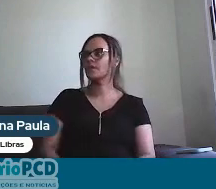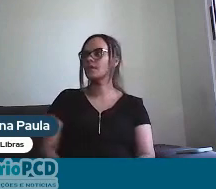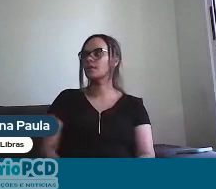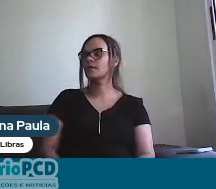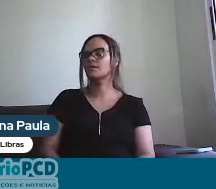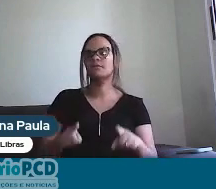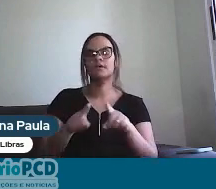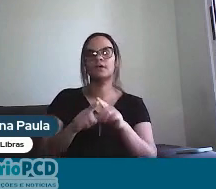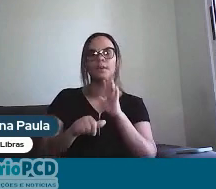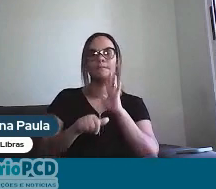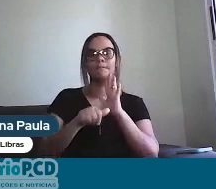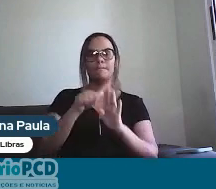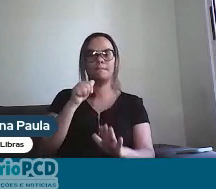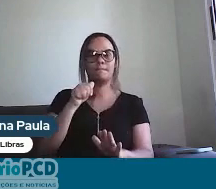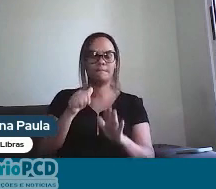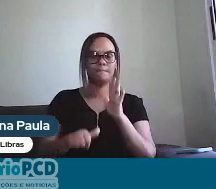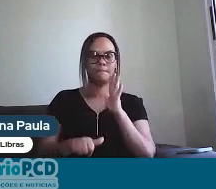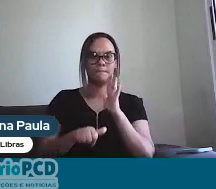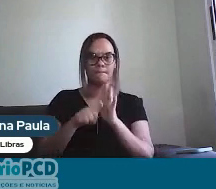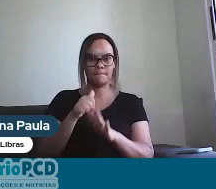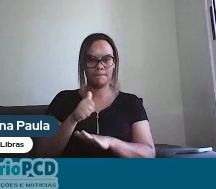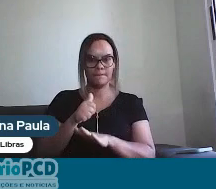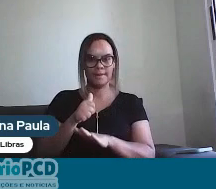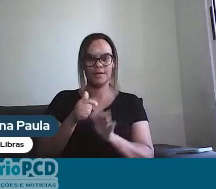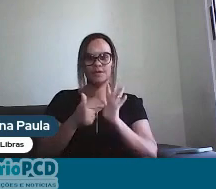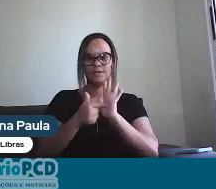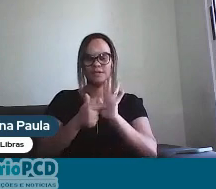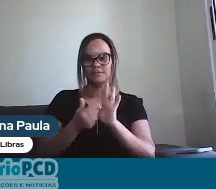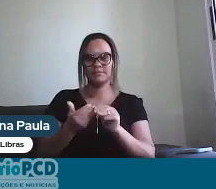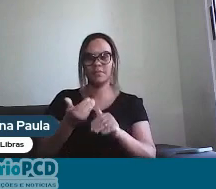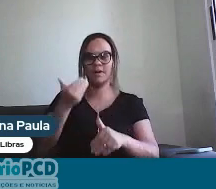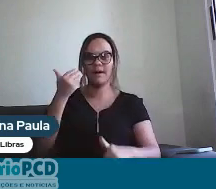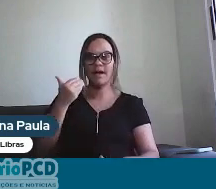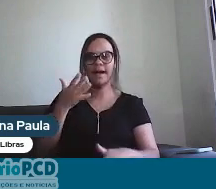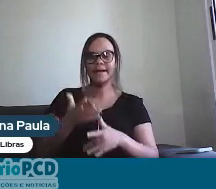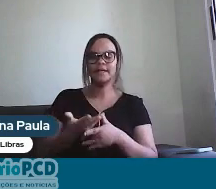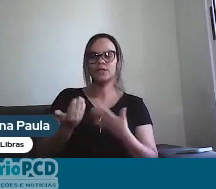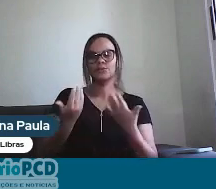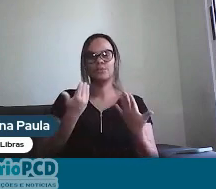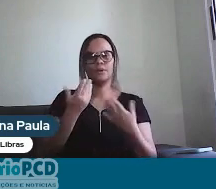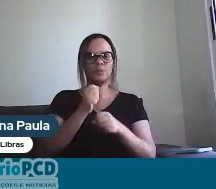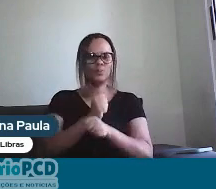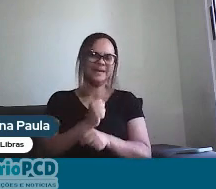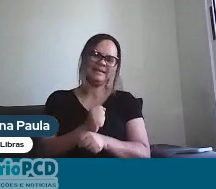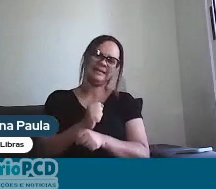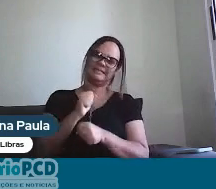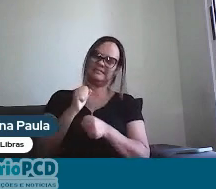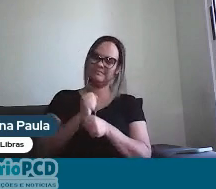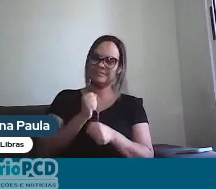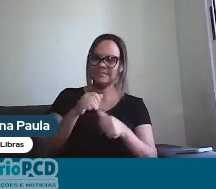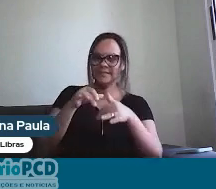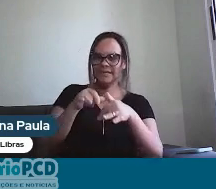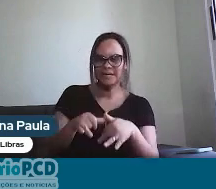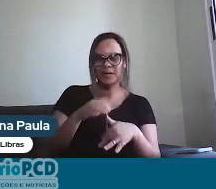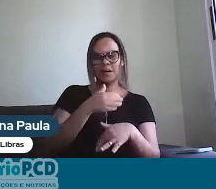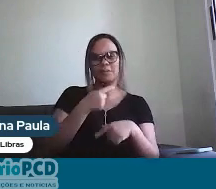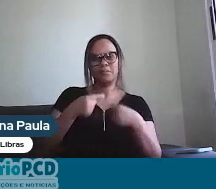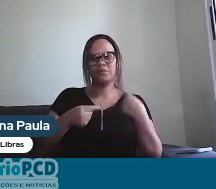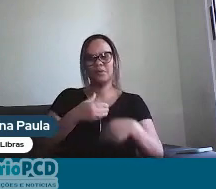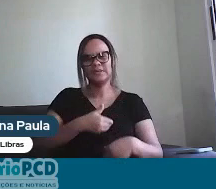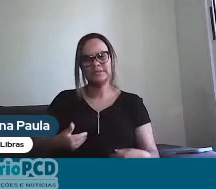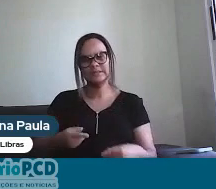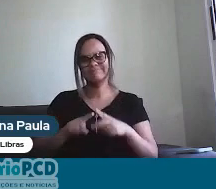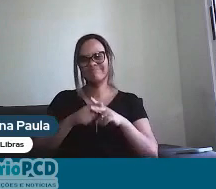gente teve uma primeira versão de instrumento já naquela época. Isso ficou parado, né? Isso geralmente para por questões políticas, não